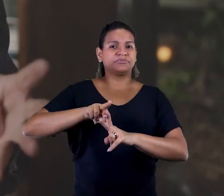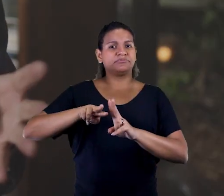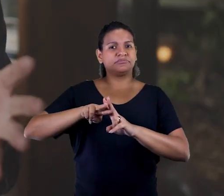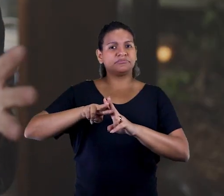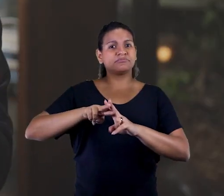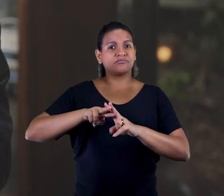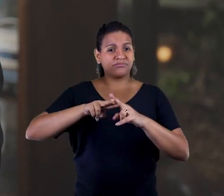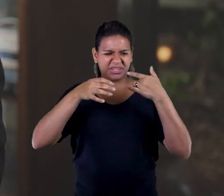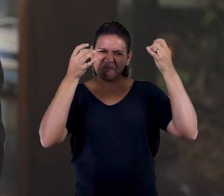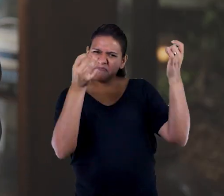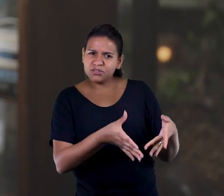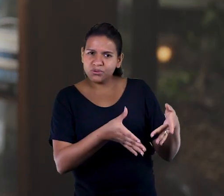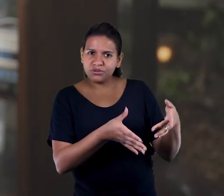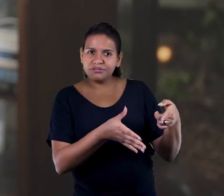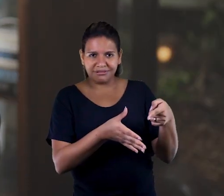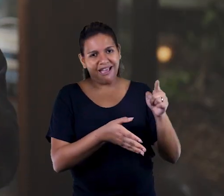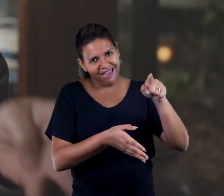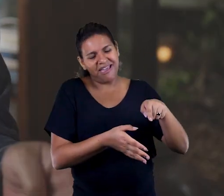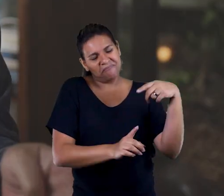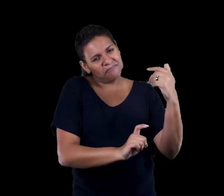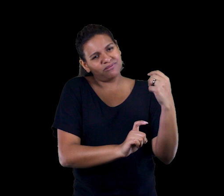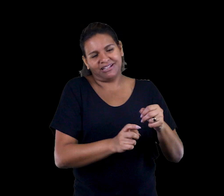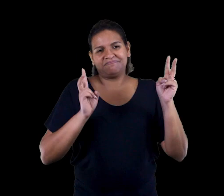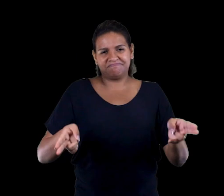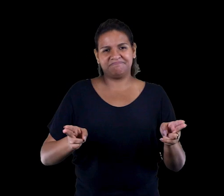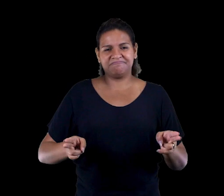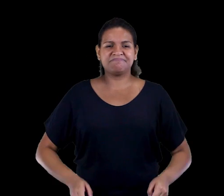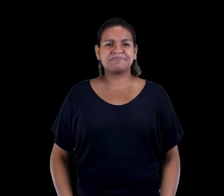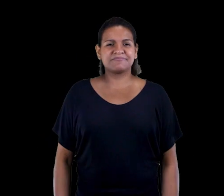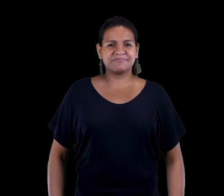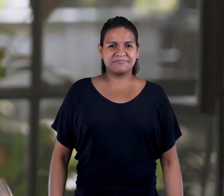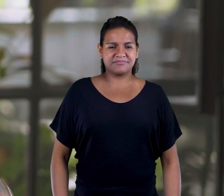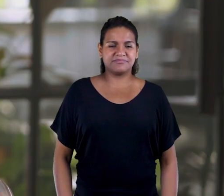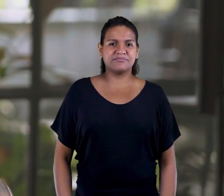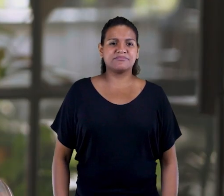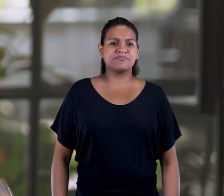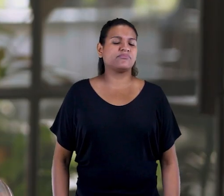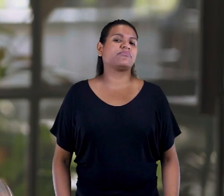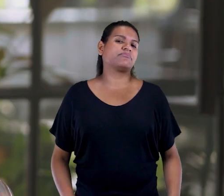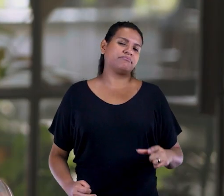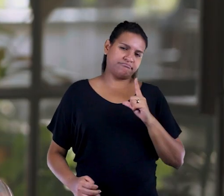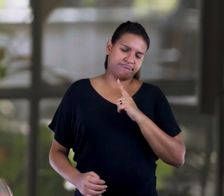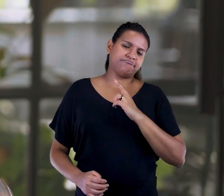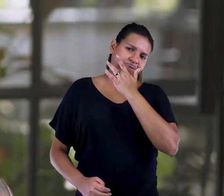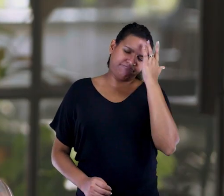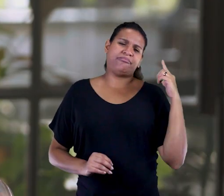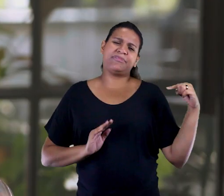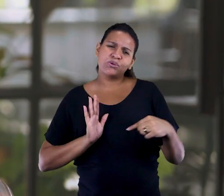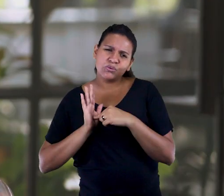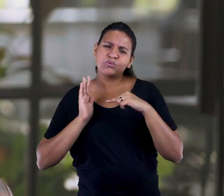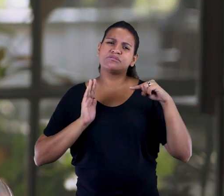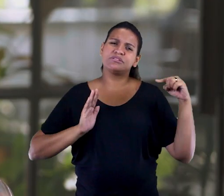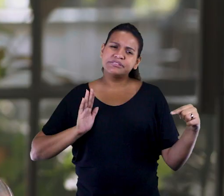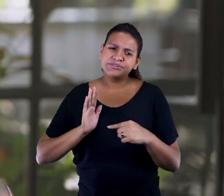abandono, eles correm junto. E abandono é maus tratos. De tempos em tempos, a gente recebe denúncias